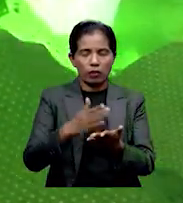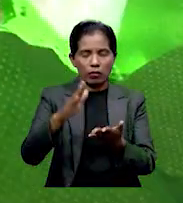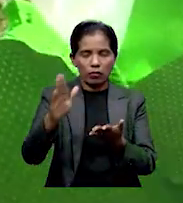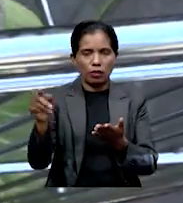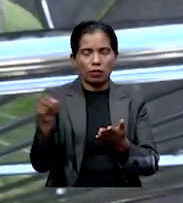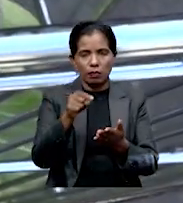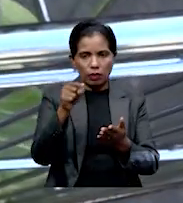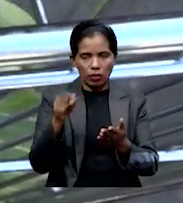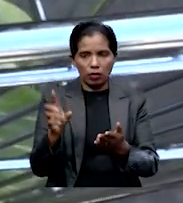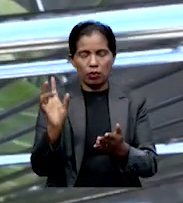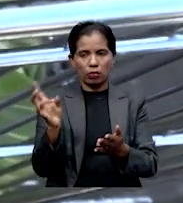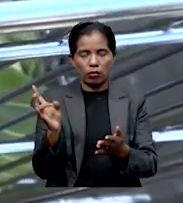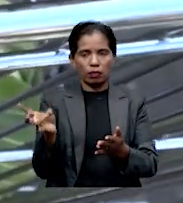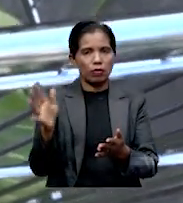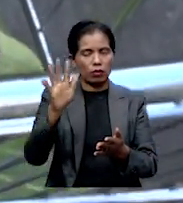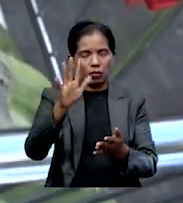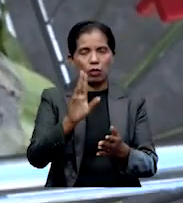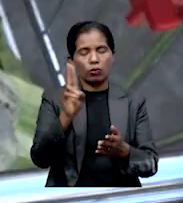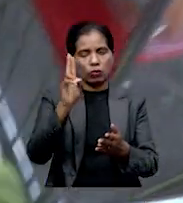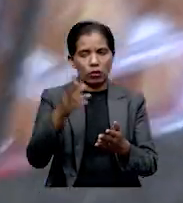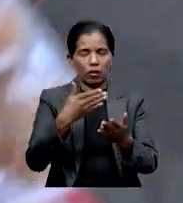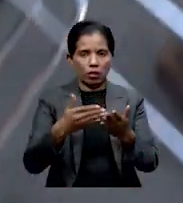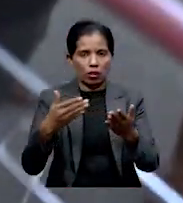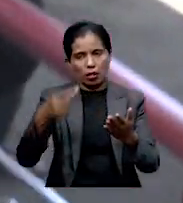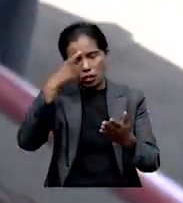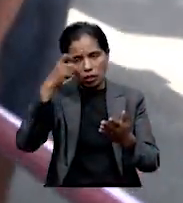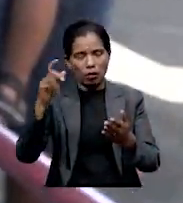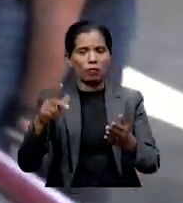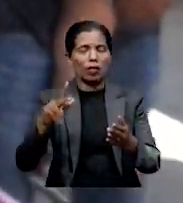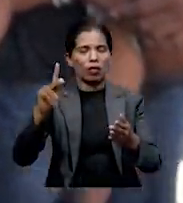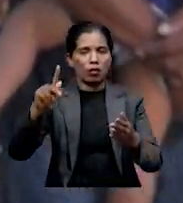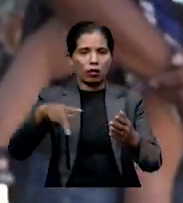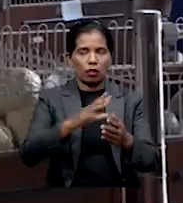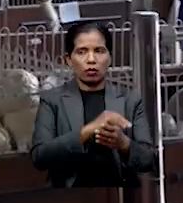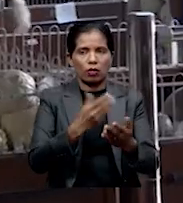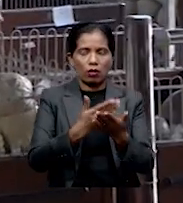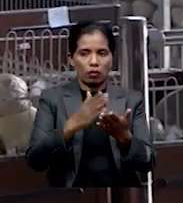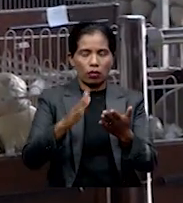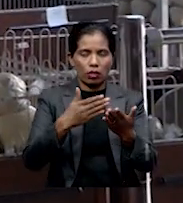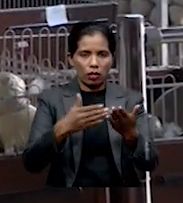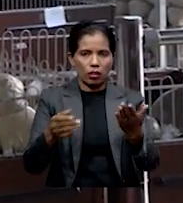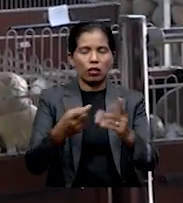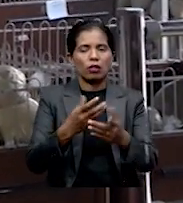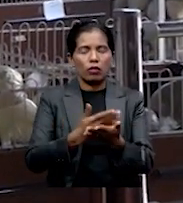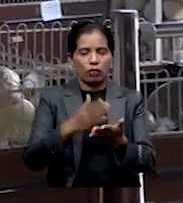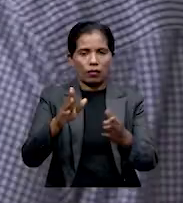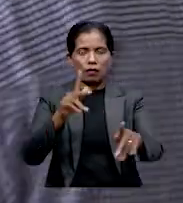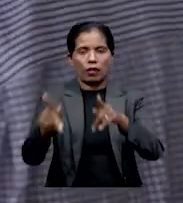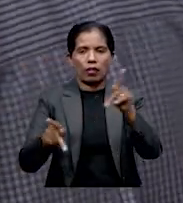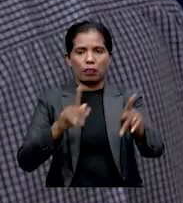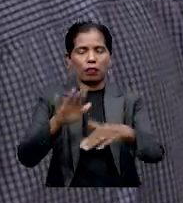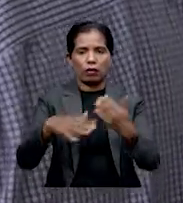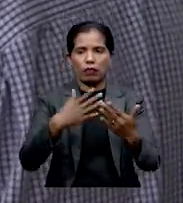resin lima usa produto local mai be tamba companhia sira lais nune sosa produto importação ou de faheba beneficiário